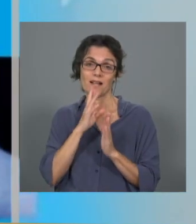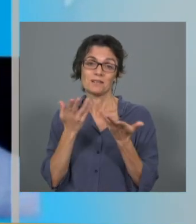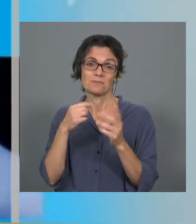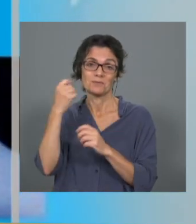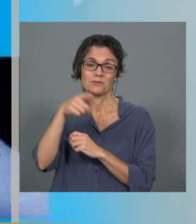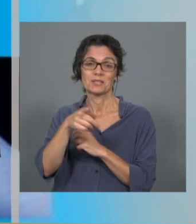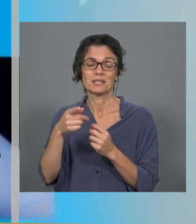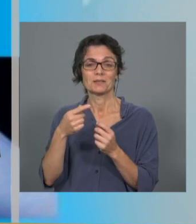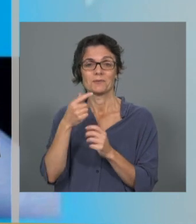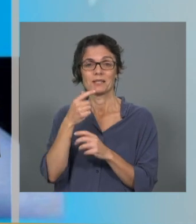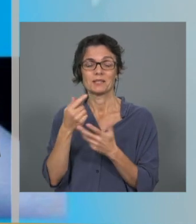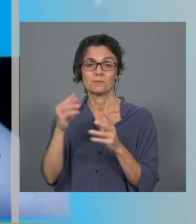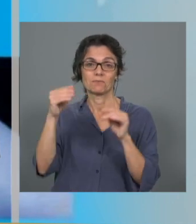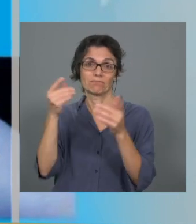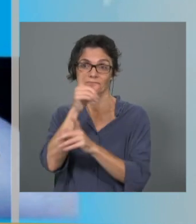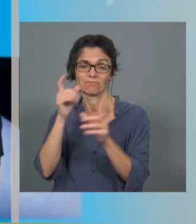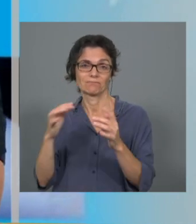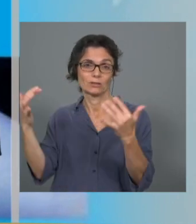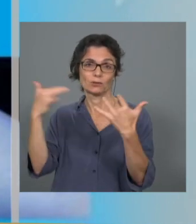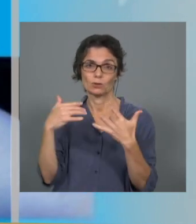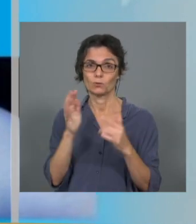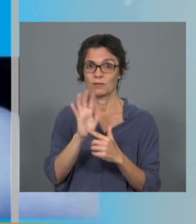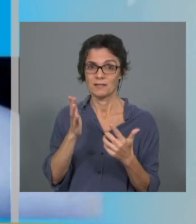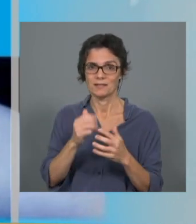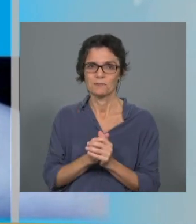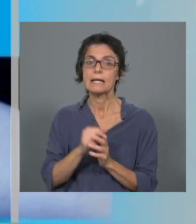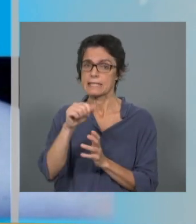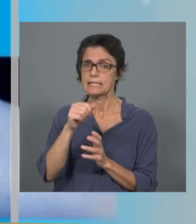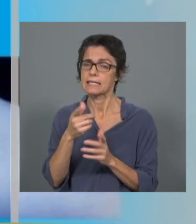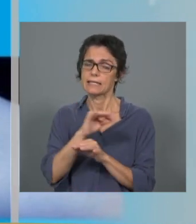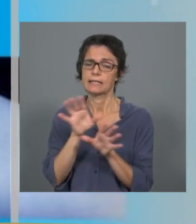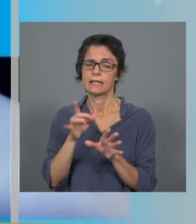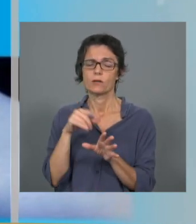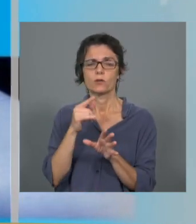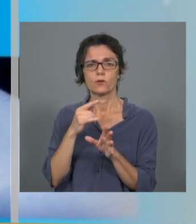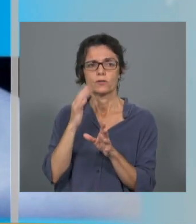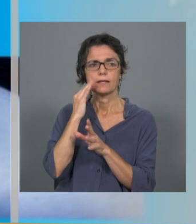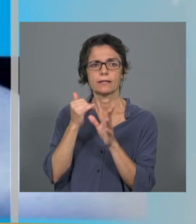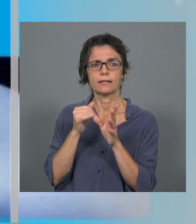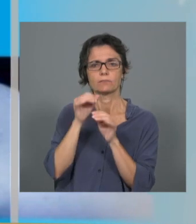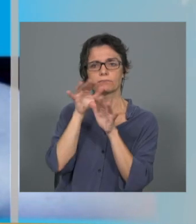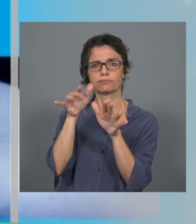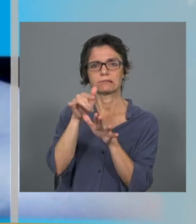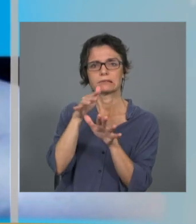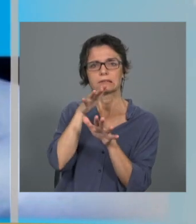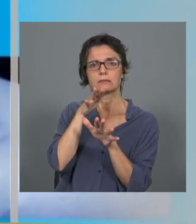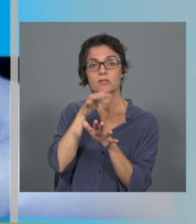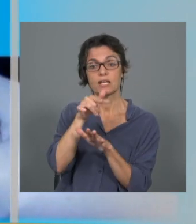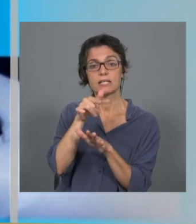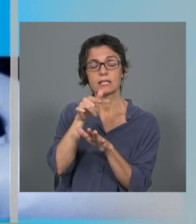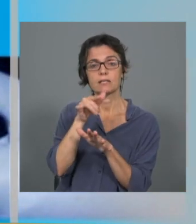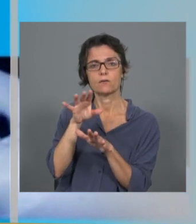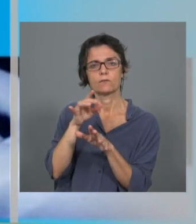expectativa que temos e temos também feito chegar essa mensagem de uma forma clara, da mensagem que o